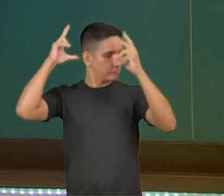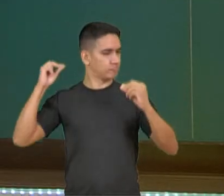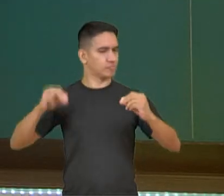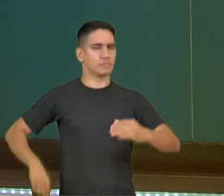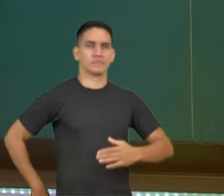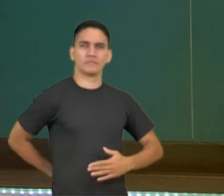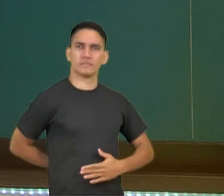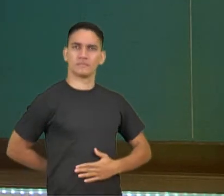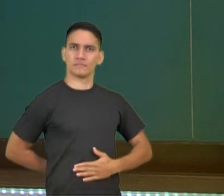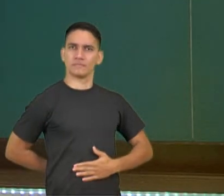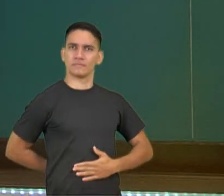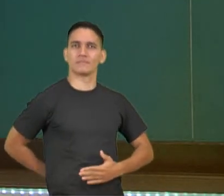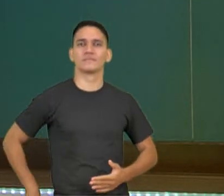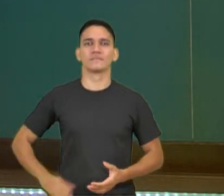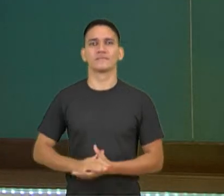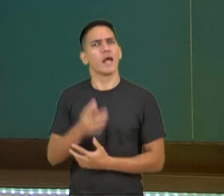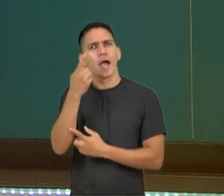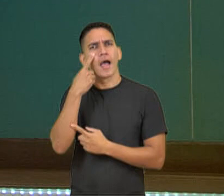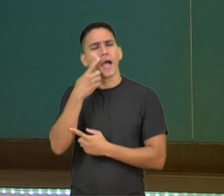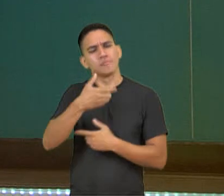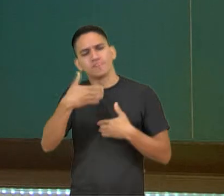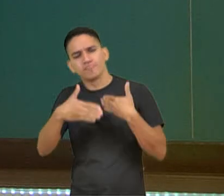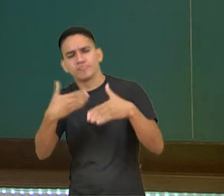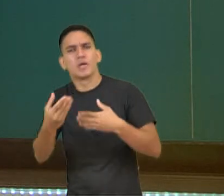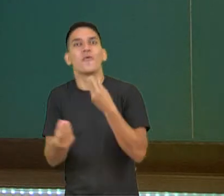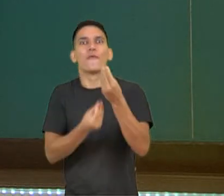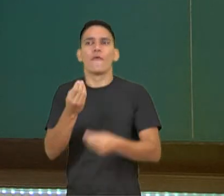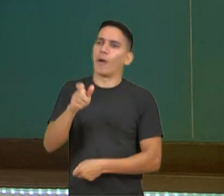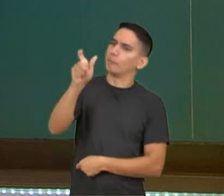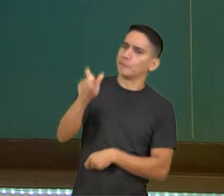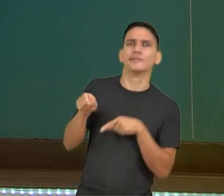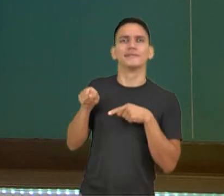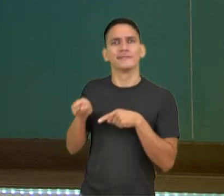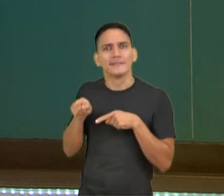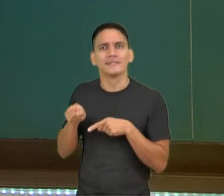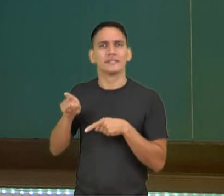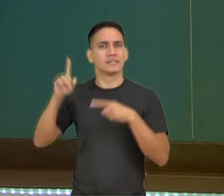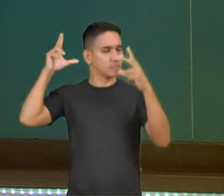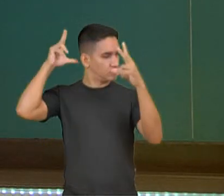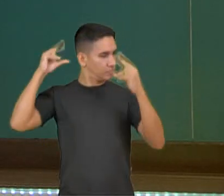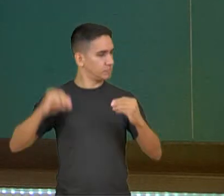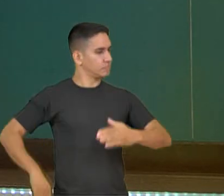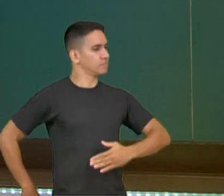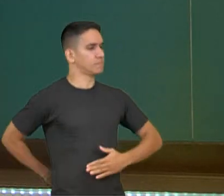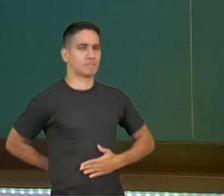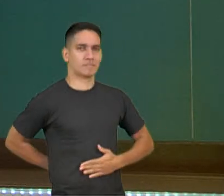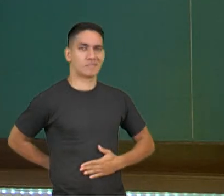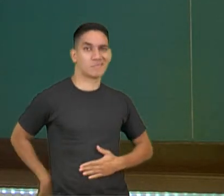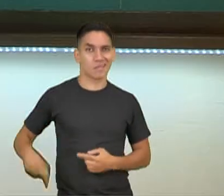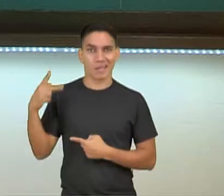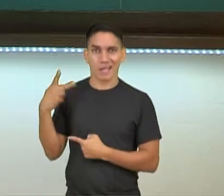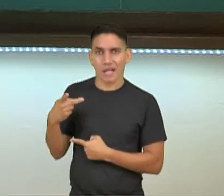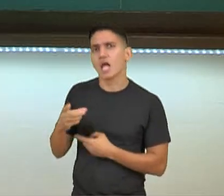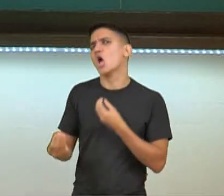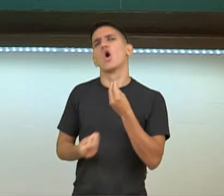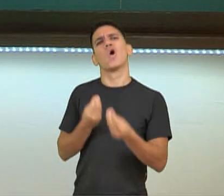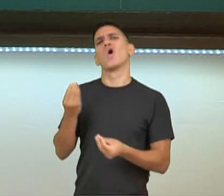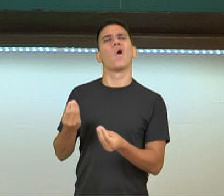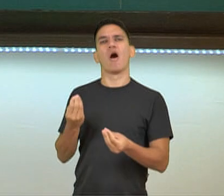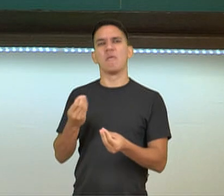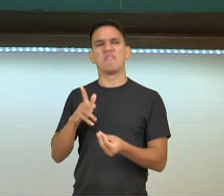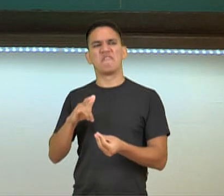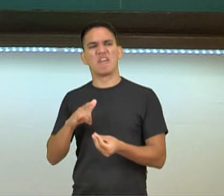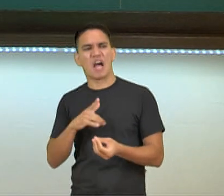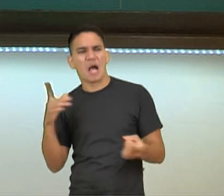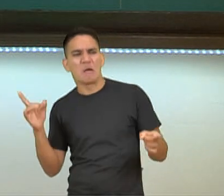Napoleônica. Vamos ver como é que a grande figura de Napoleão Bonaparte, como ele vai